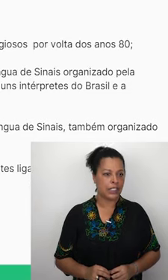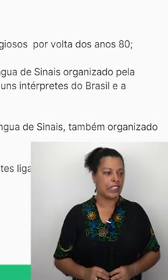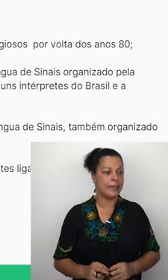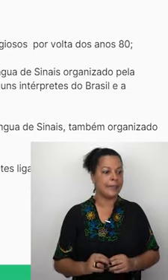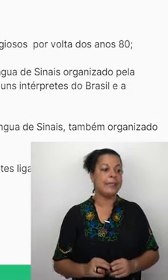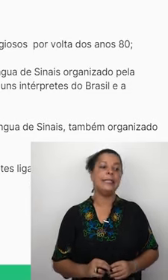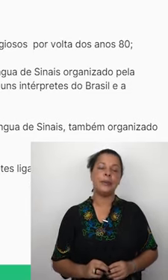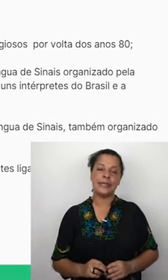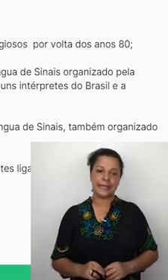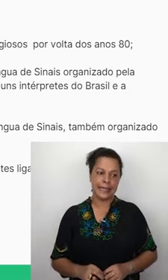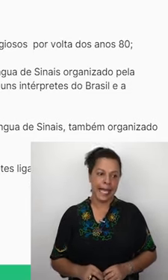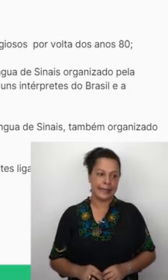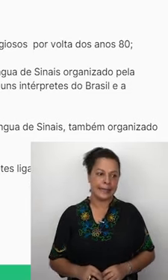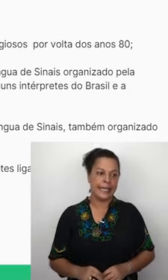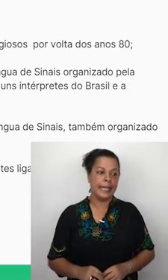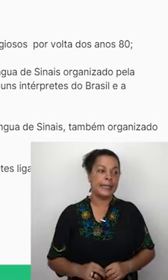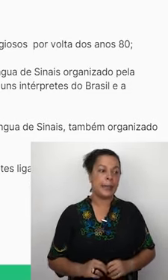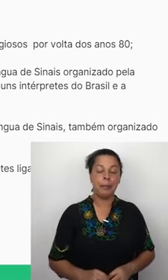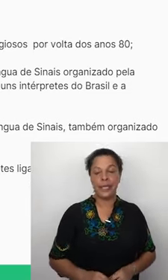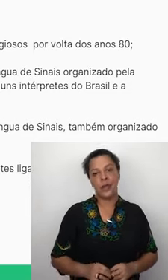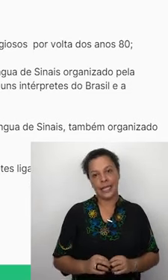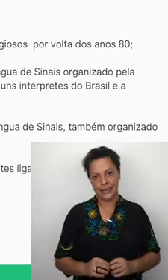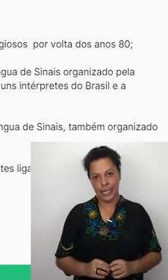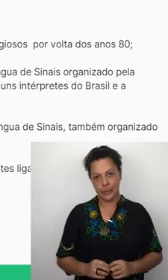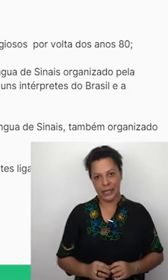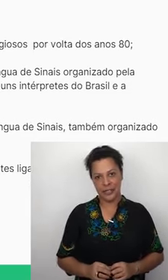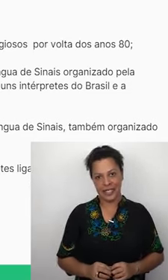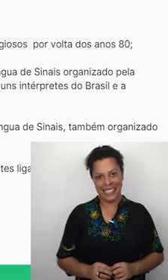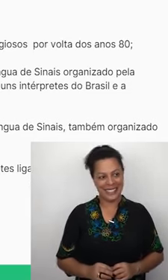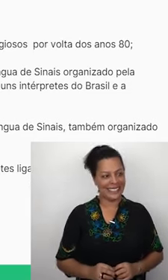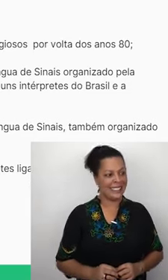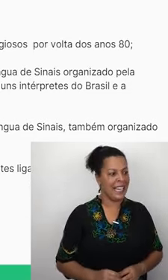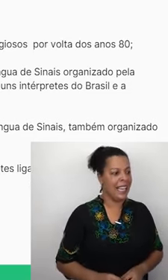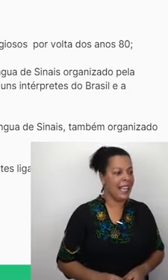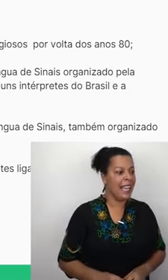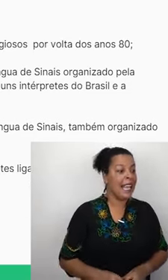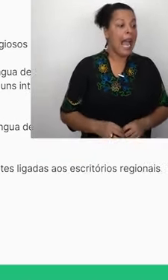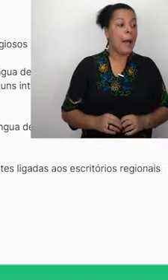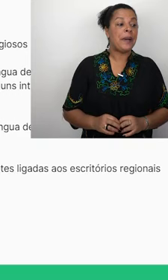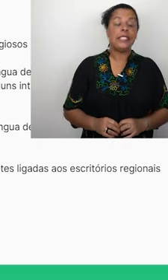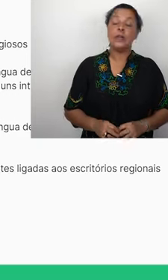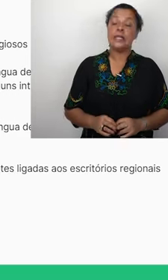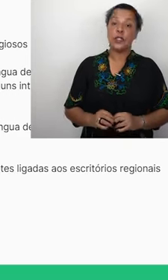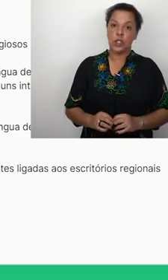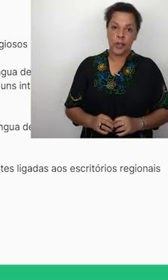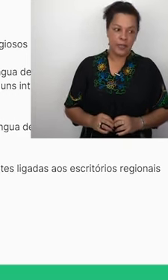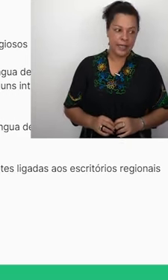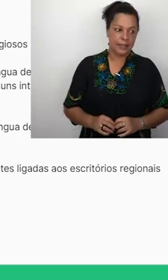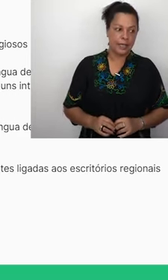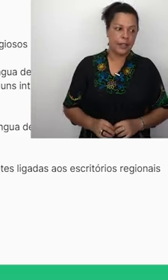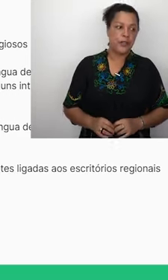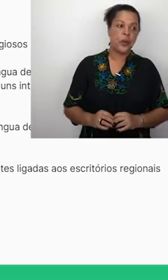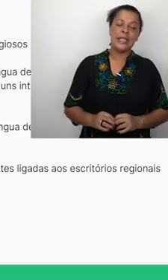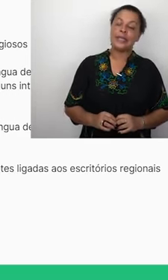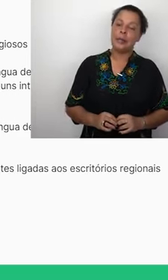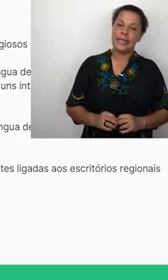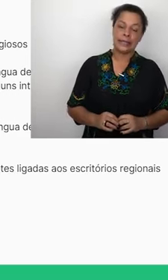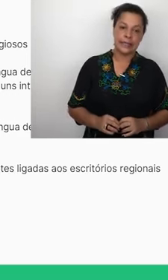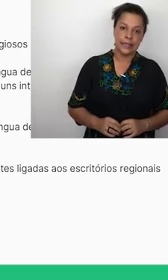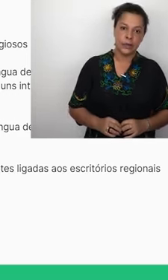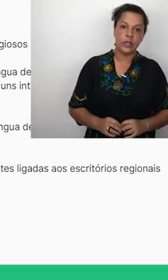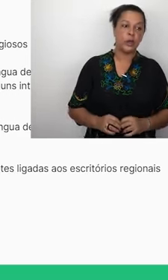de Intérpretes de Língua de Sinais, também organizado pela FENES. A partir dos anos 90,